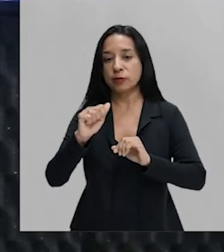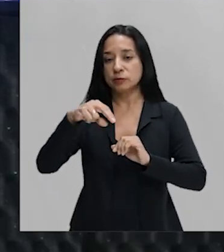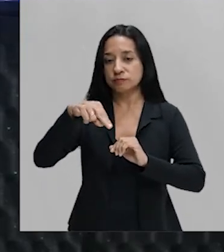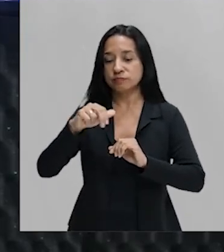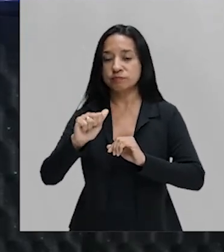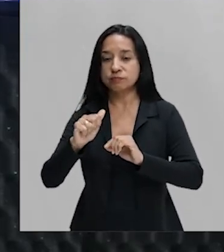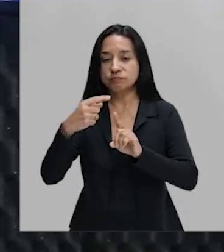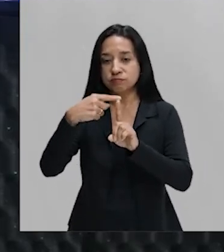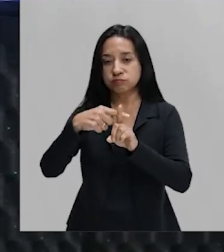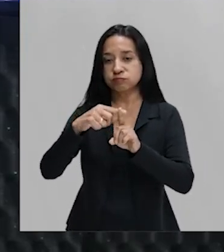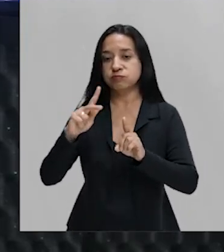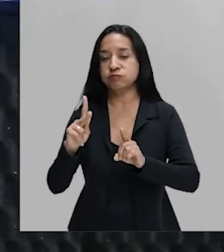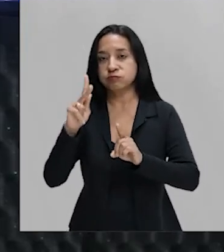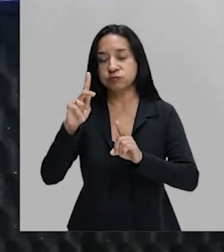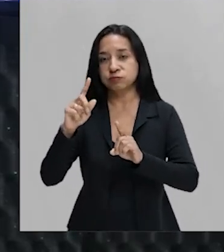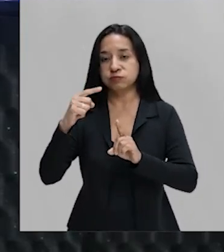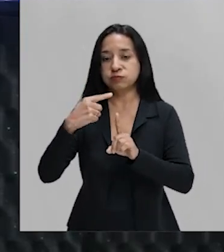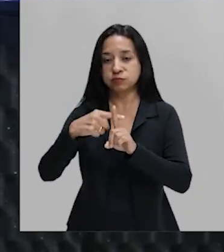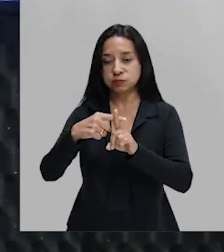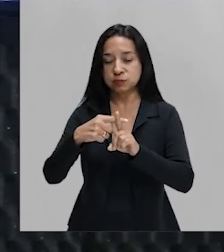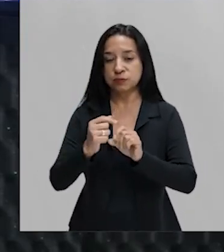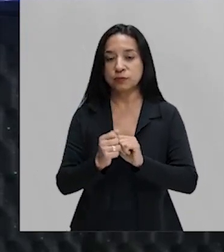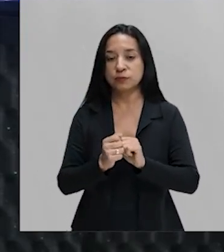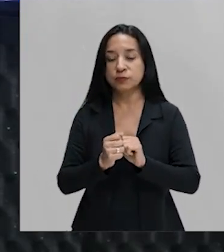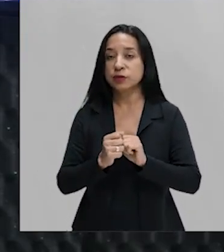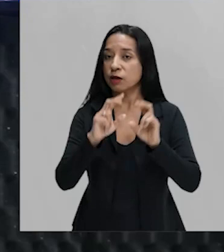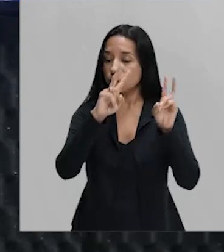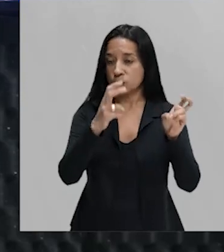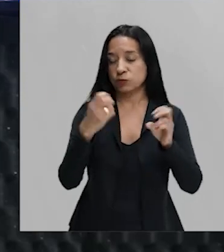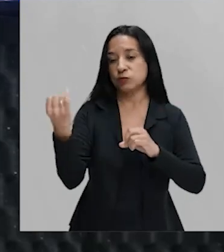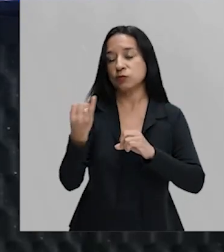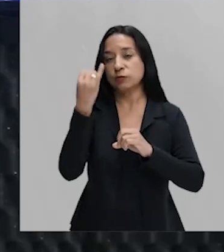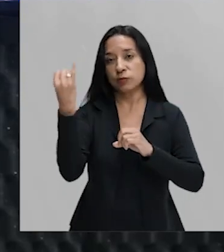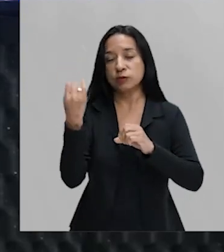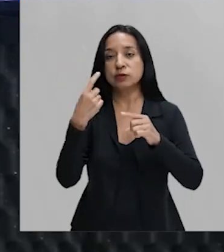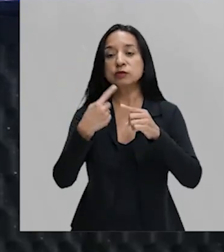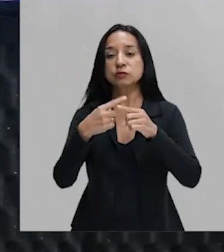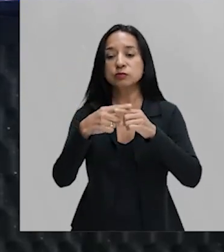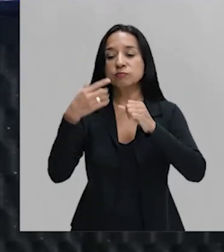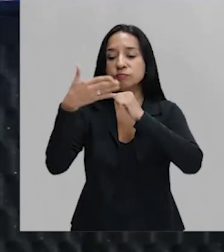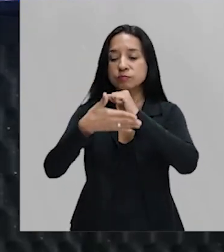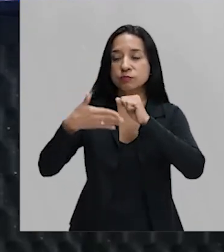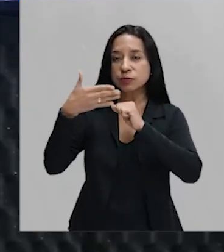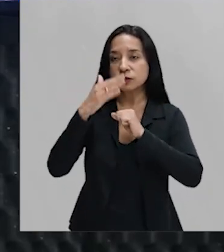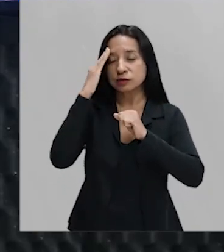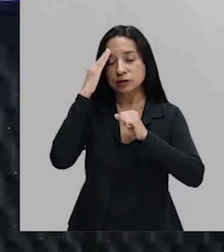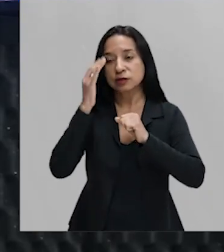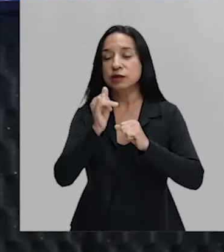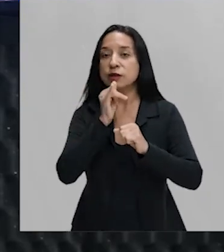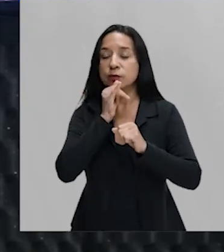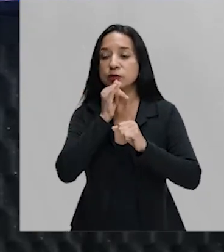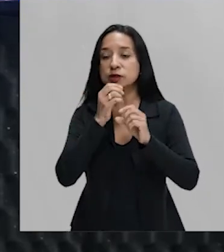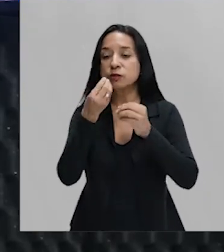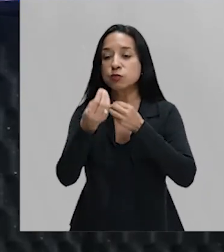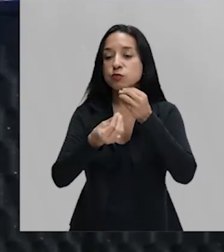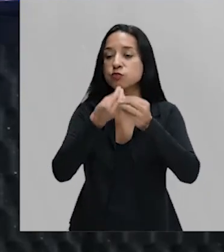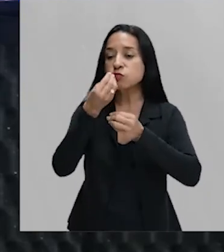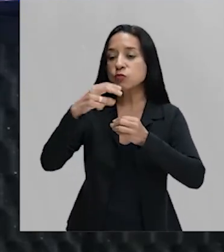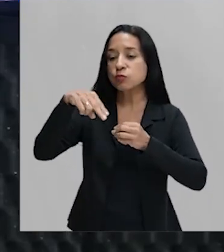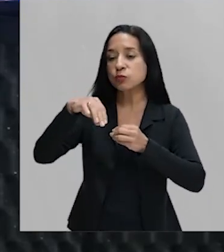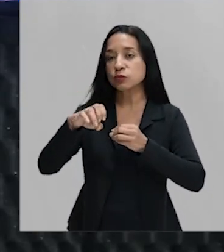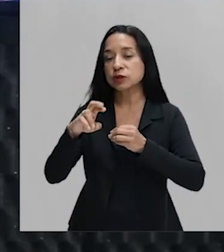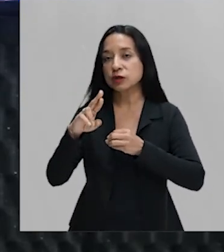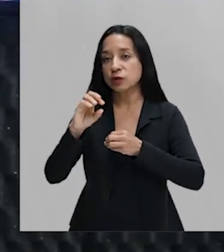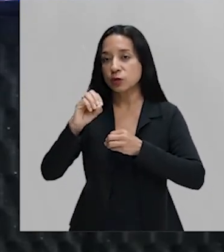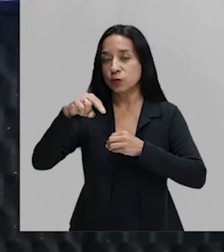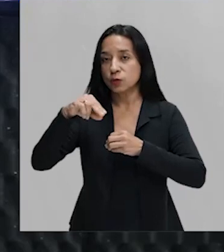Um assunto muito importante, porque esse assunto aqui ele é base para você entender, por exemplo, como é que um neurônio gera